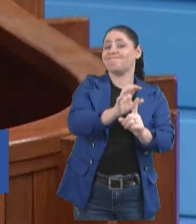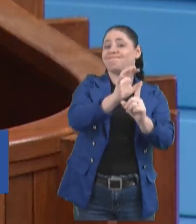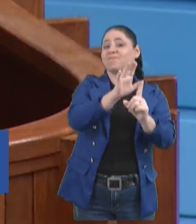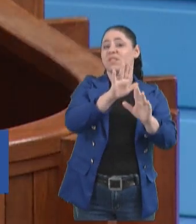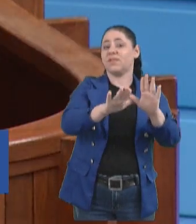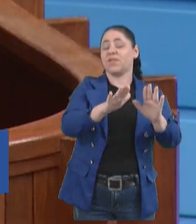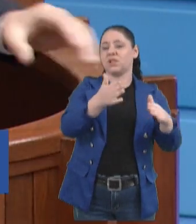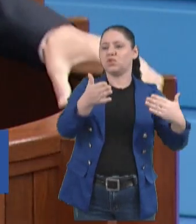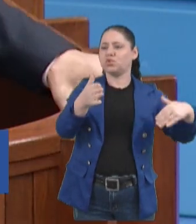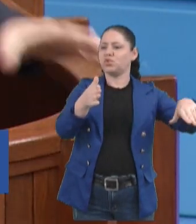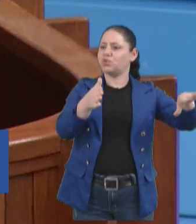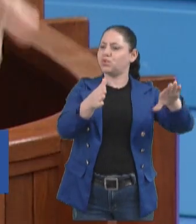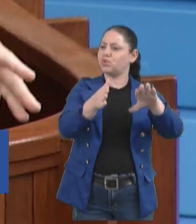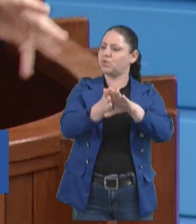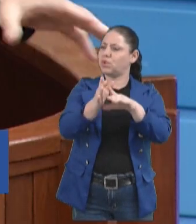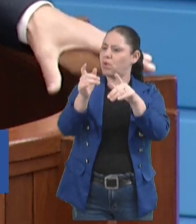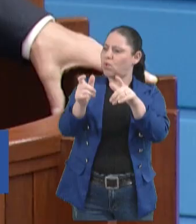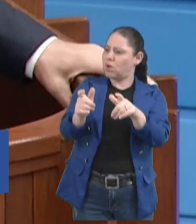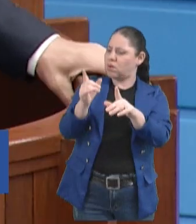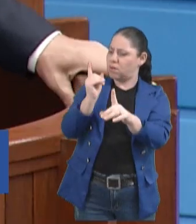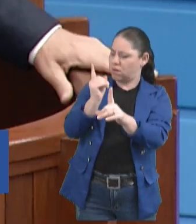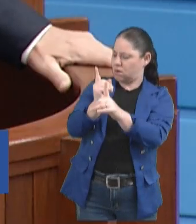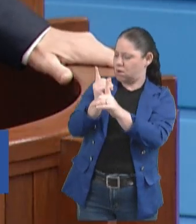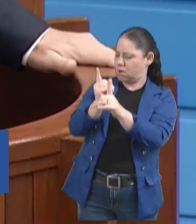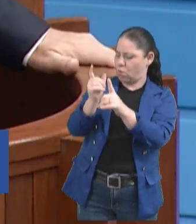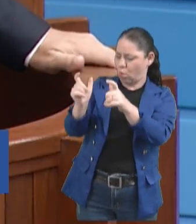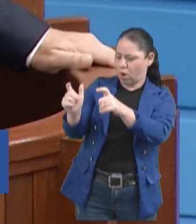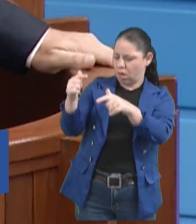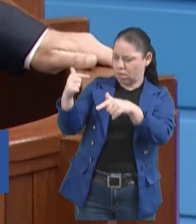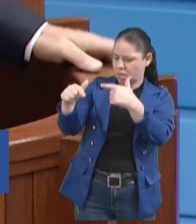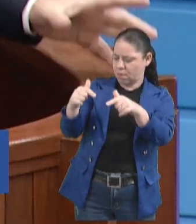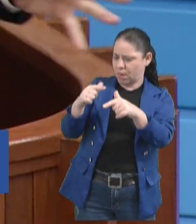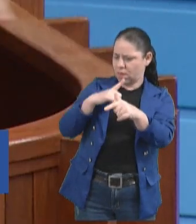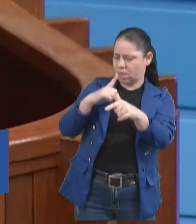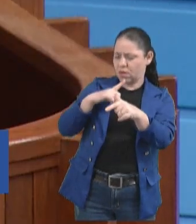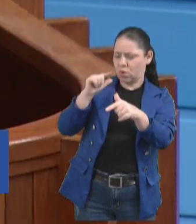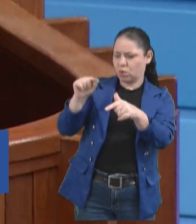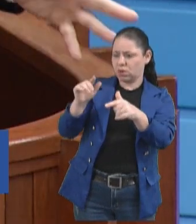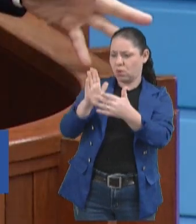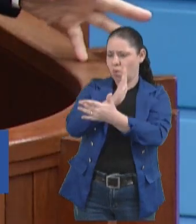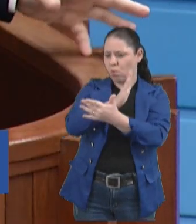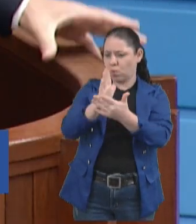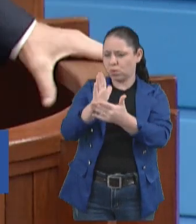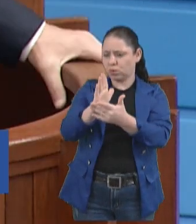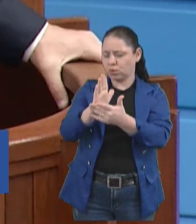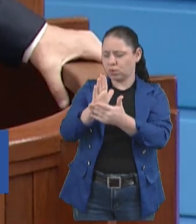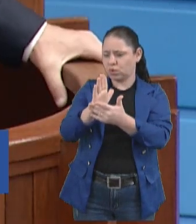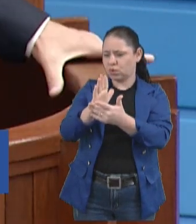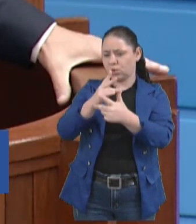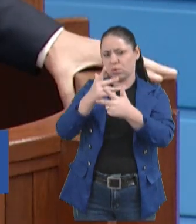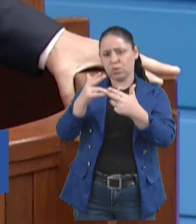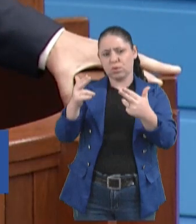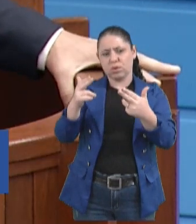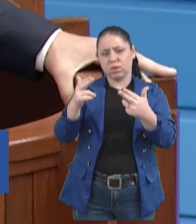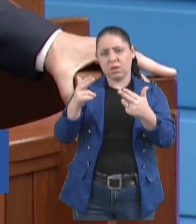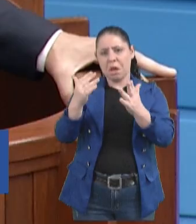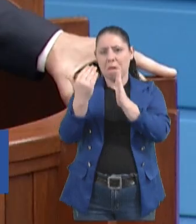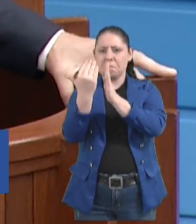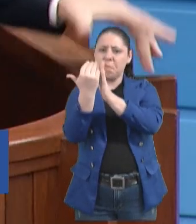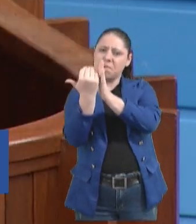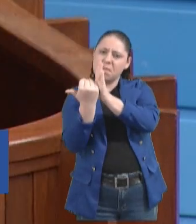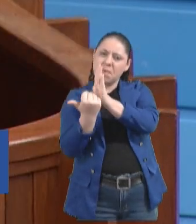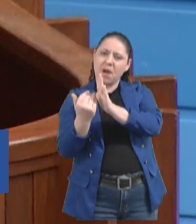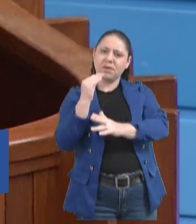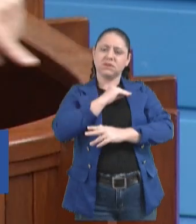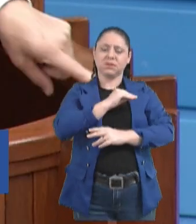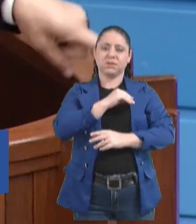vezes eles chegam no local de trabalho, recebem lá alguns equipamentos e já descontam no salário